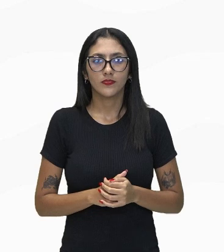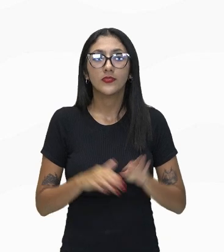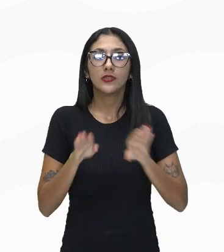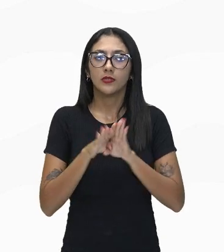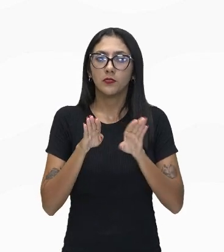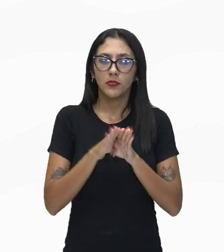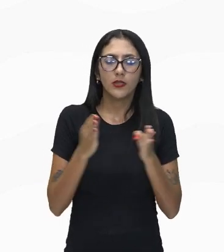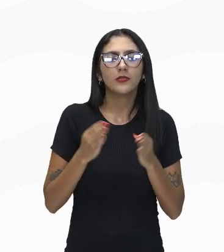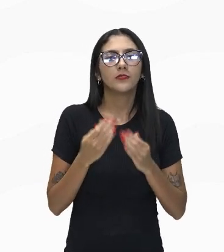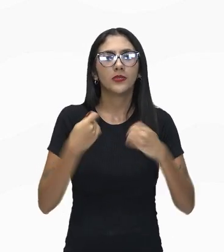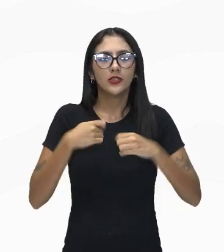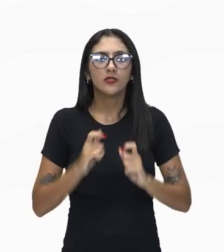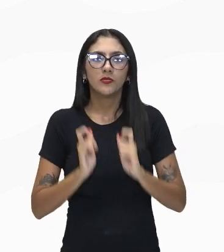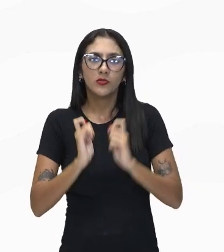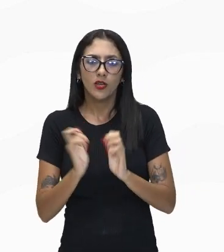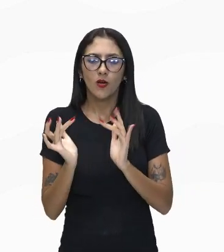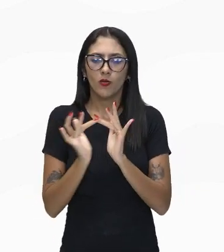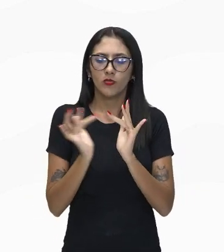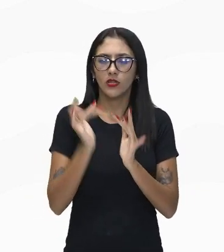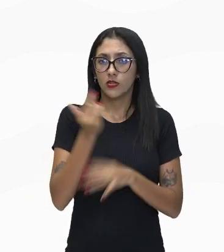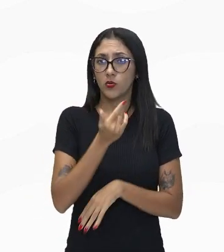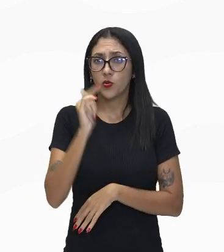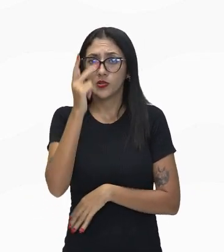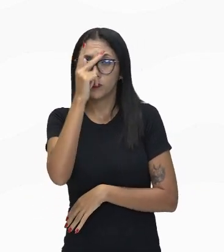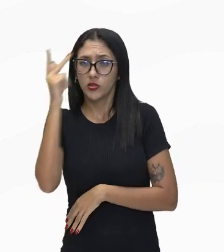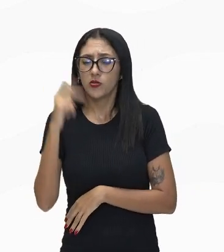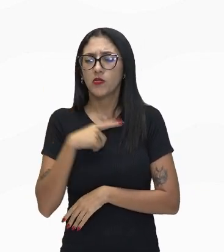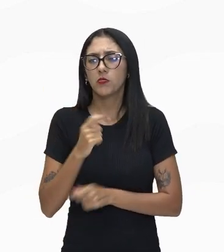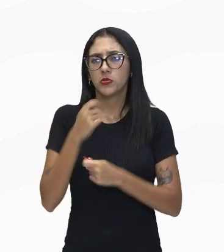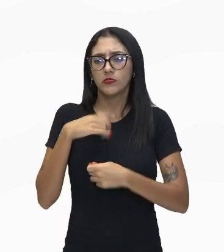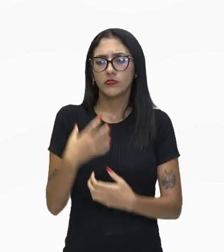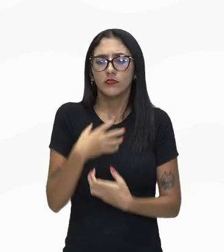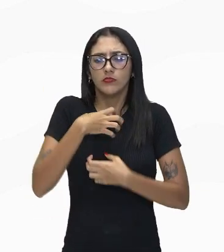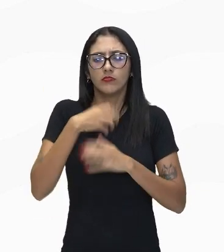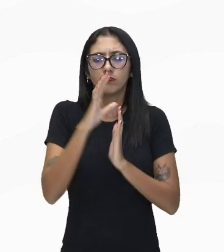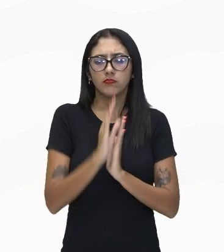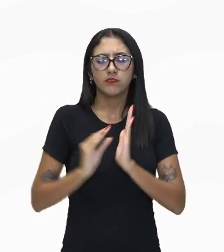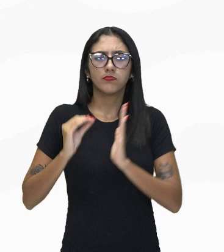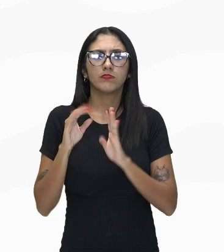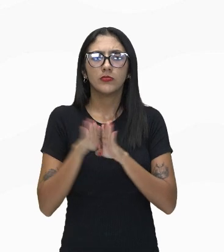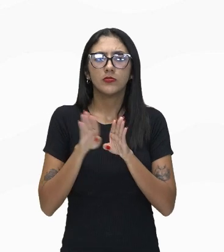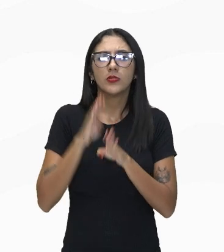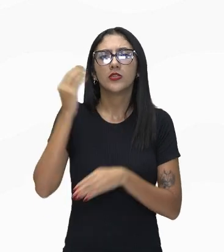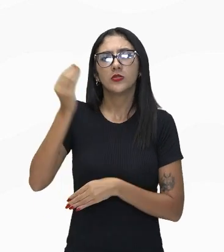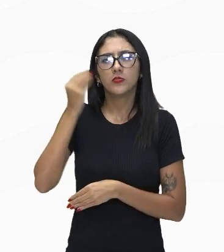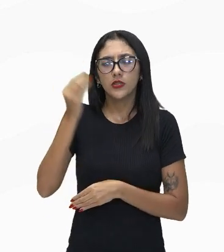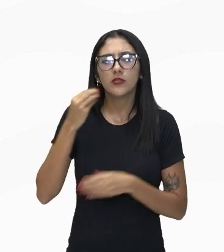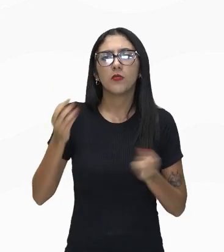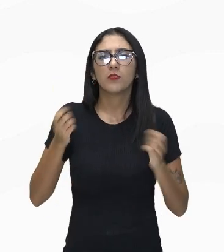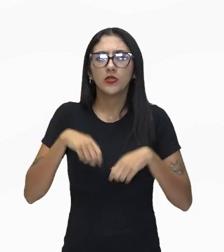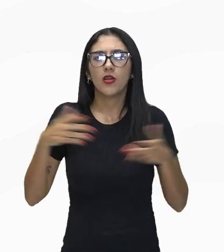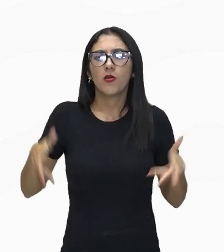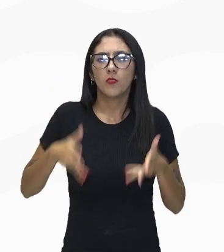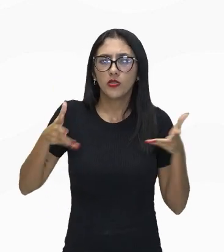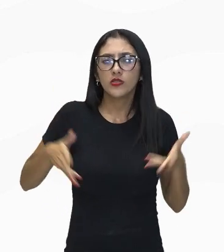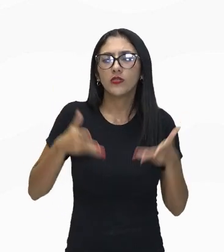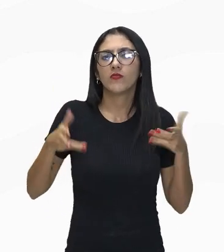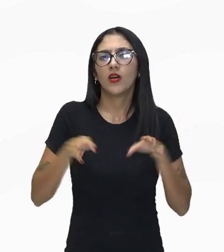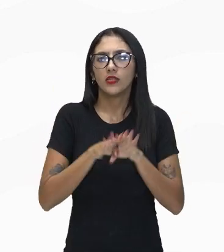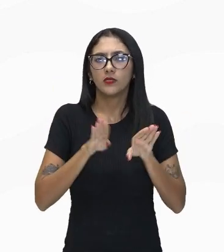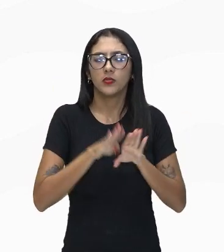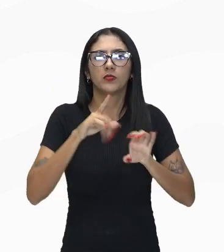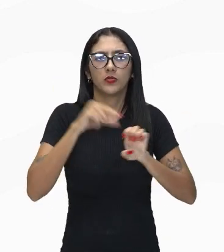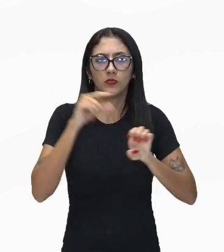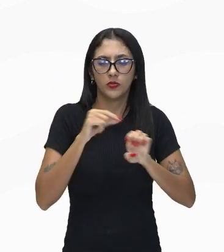me cercar de pessoas inspiradoras, que compartilham ideias e experiências no mundo do empreendimento. Isso